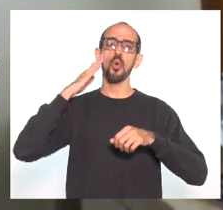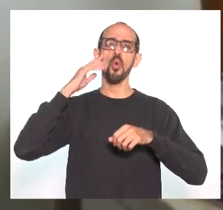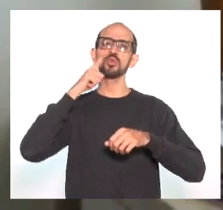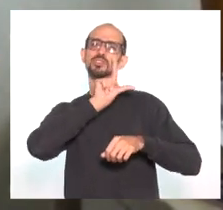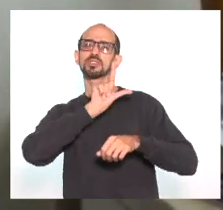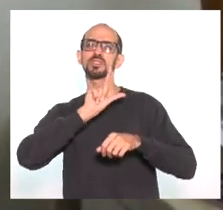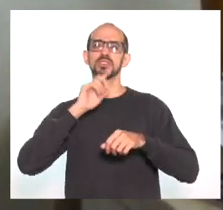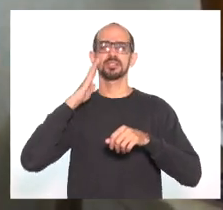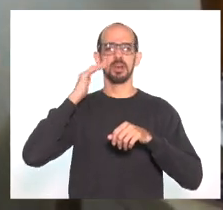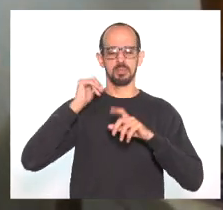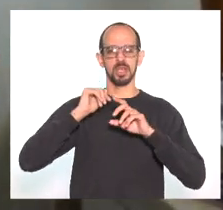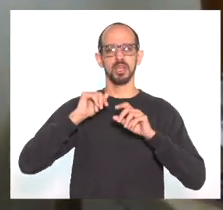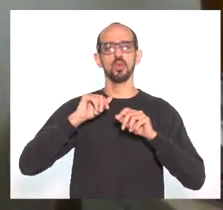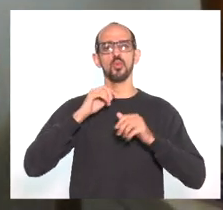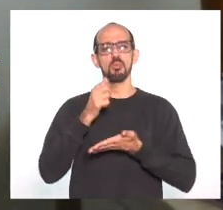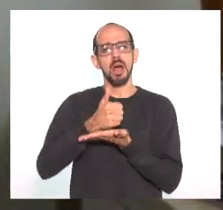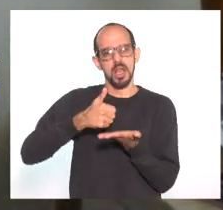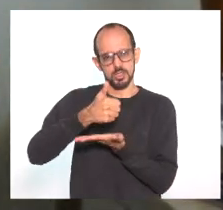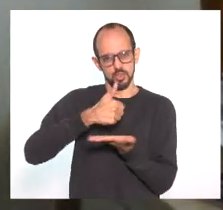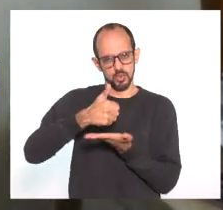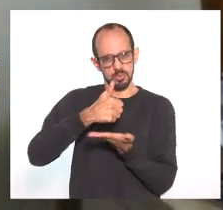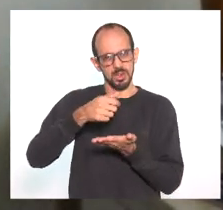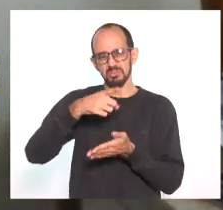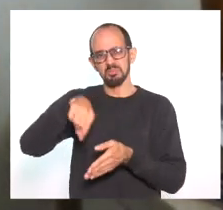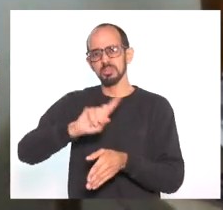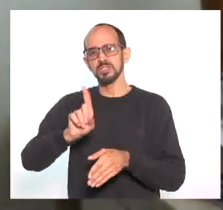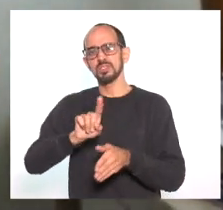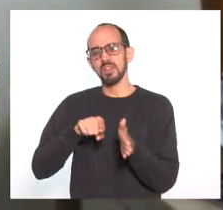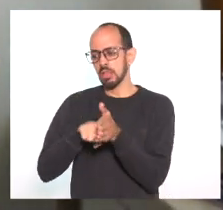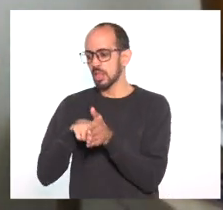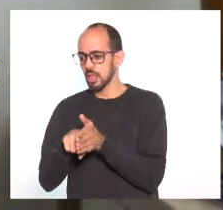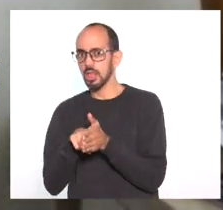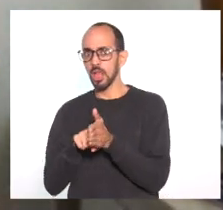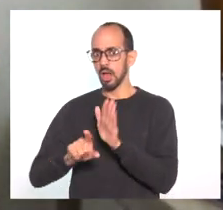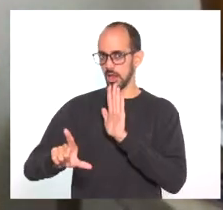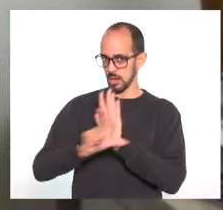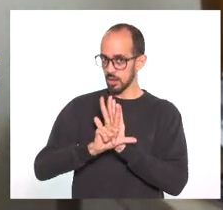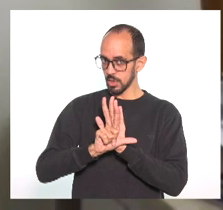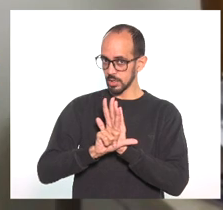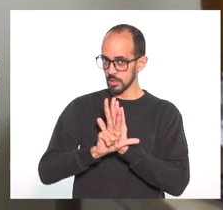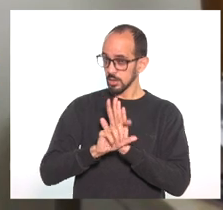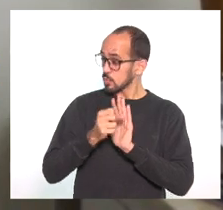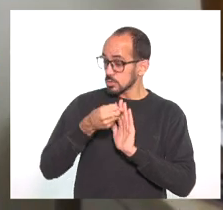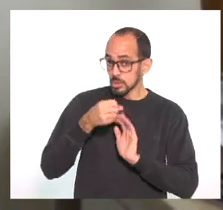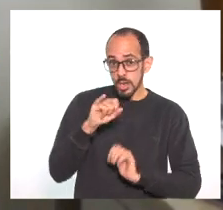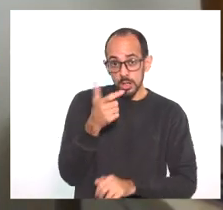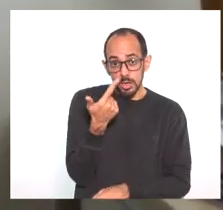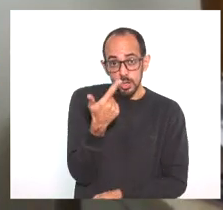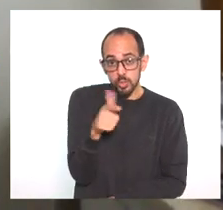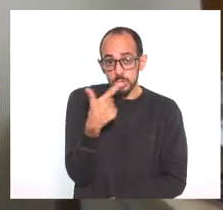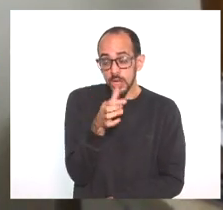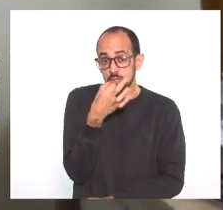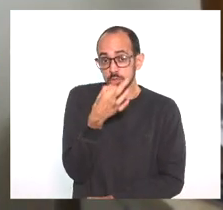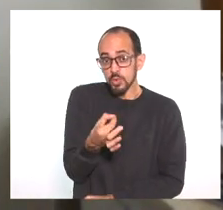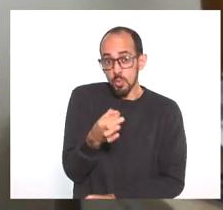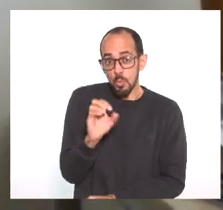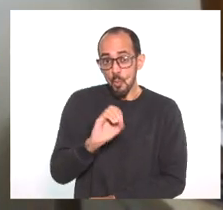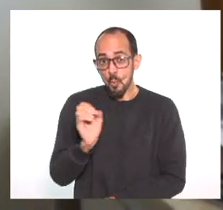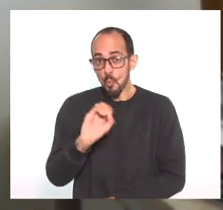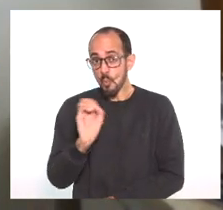o essencial. Então, já que não há nenhuma sugestão em relação às preliminares, ponto 1,